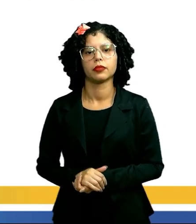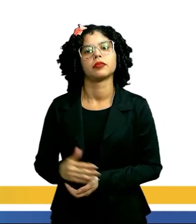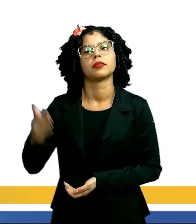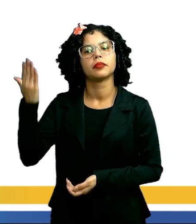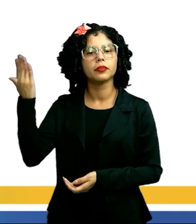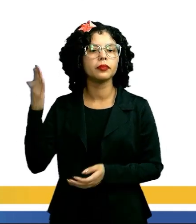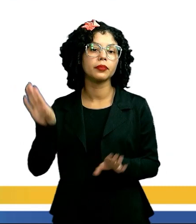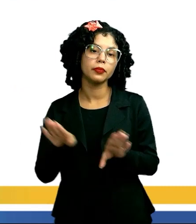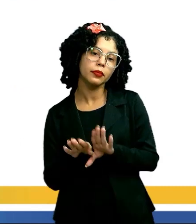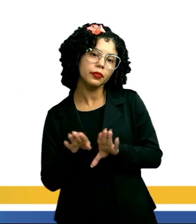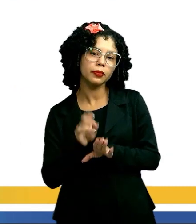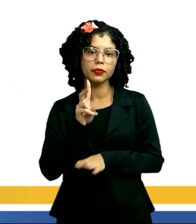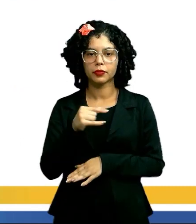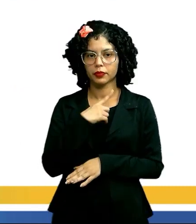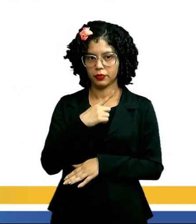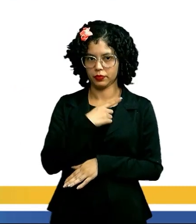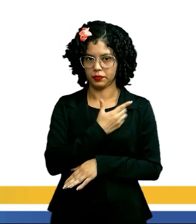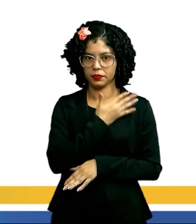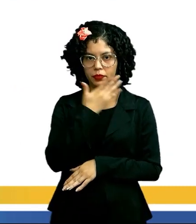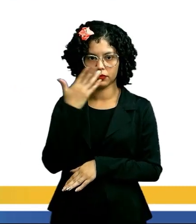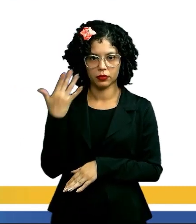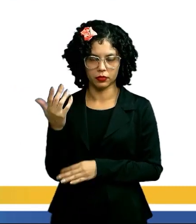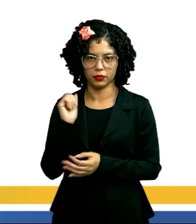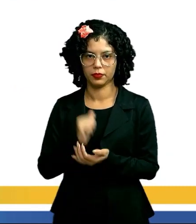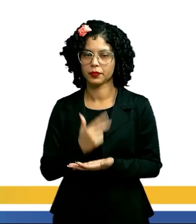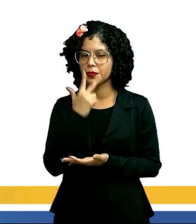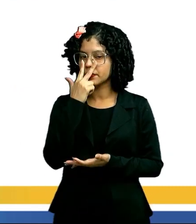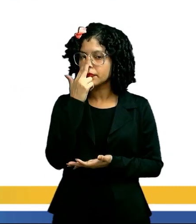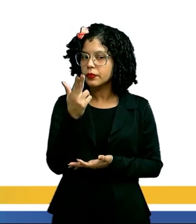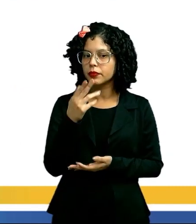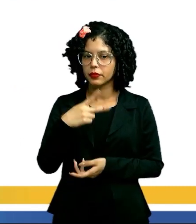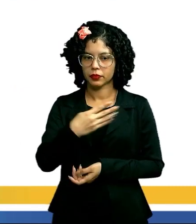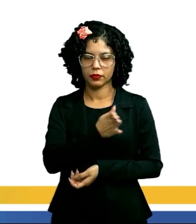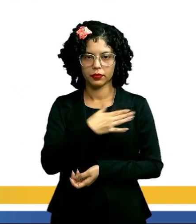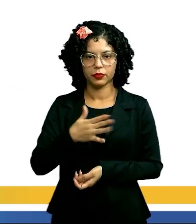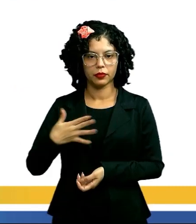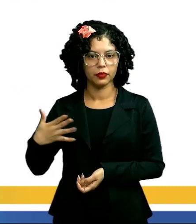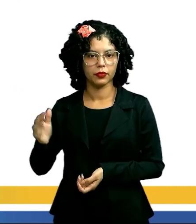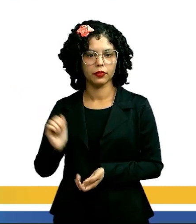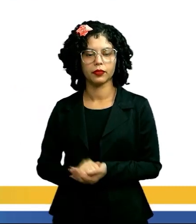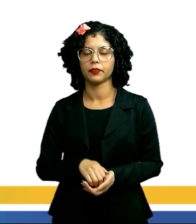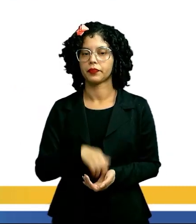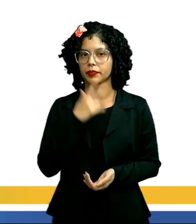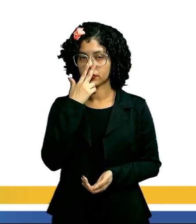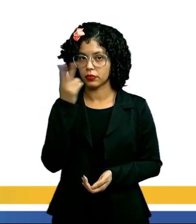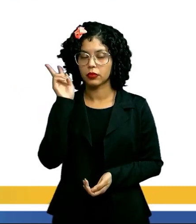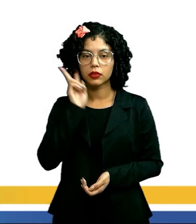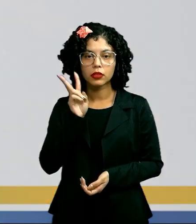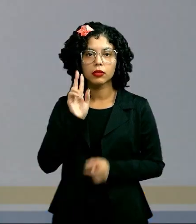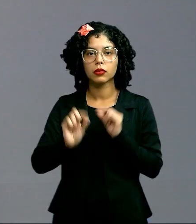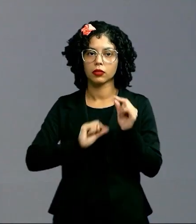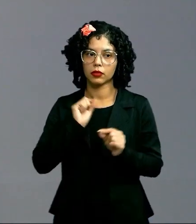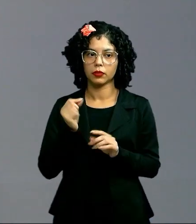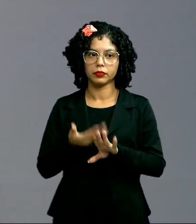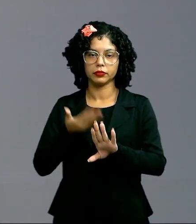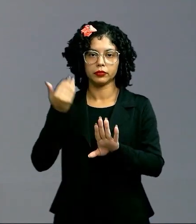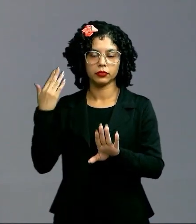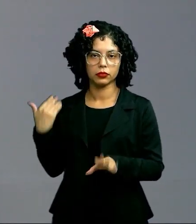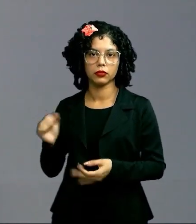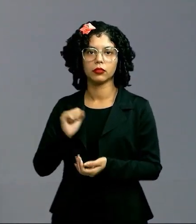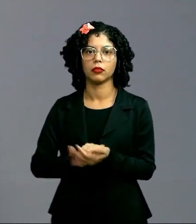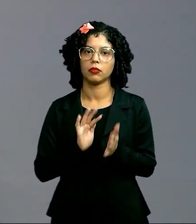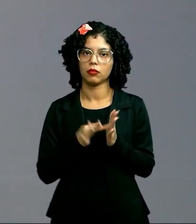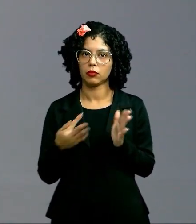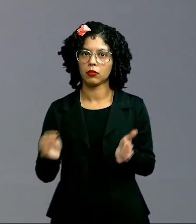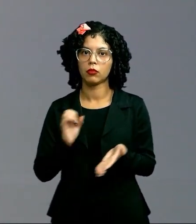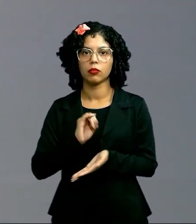As aminas, elas vão dar um odor característico ao odor do peixe. Então, é importante lembrar que lá nas funções